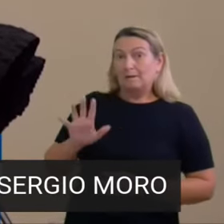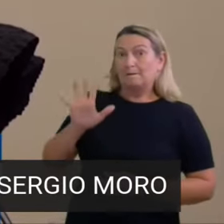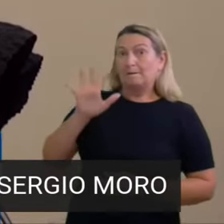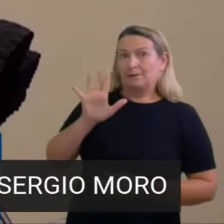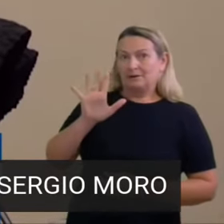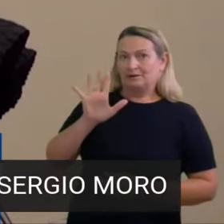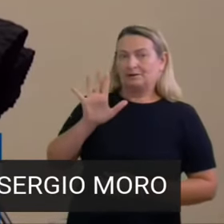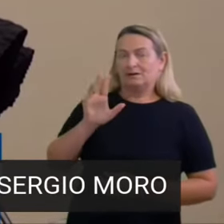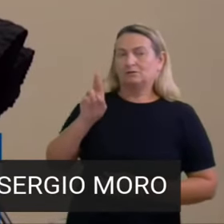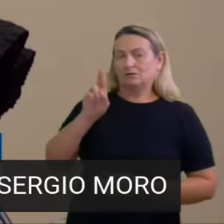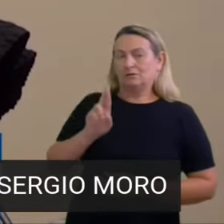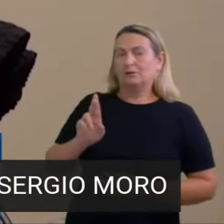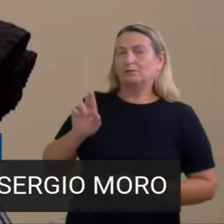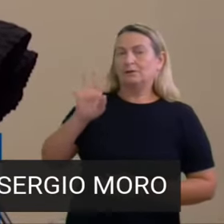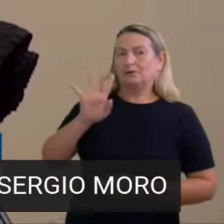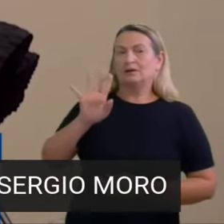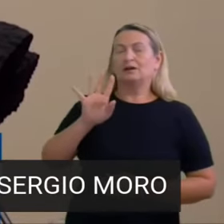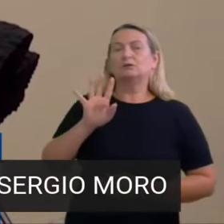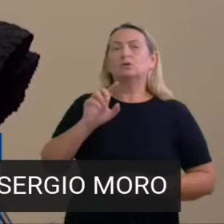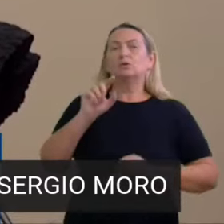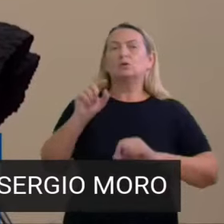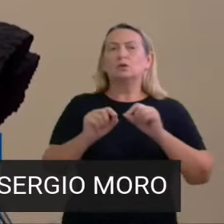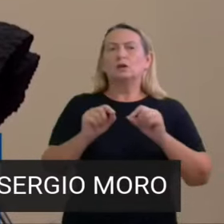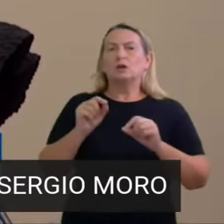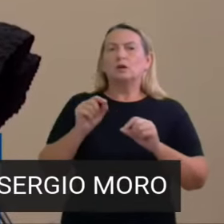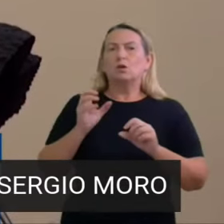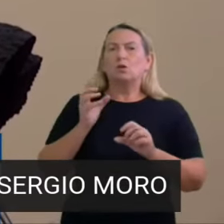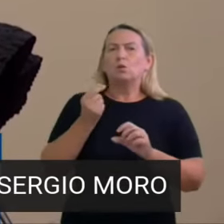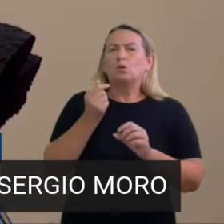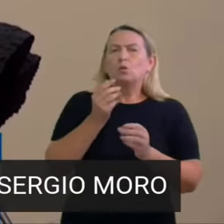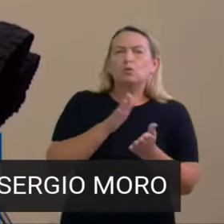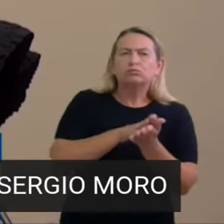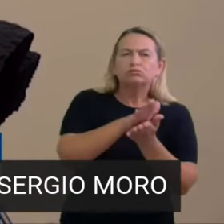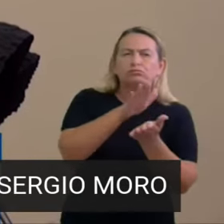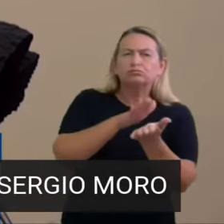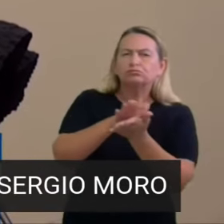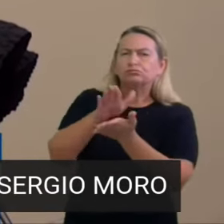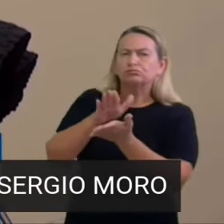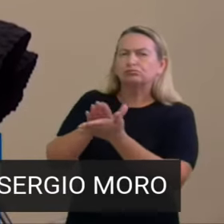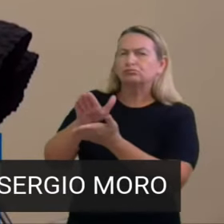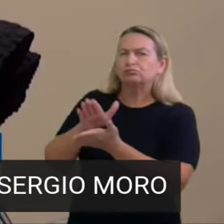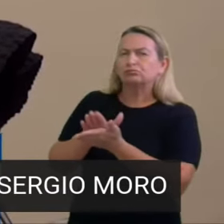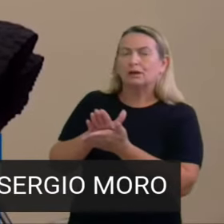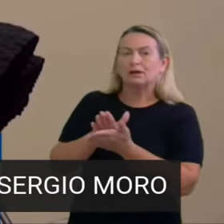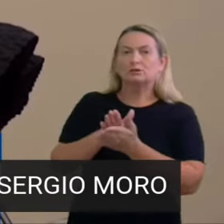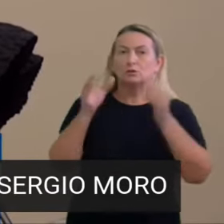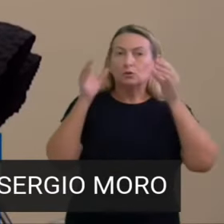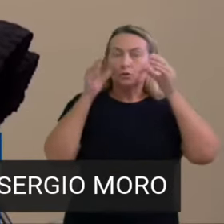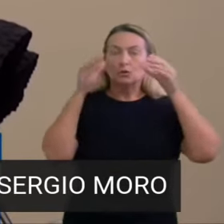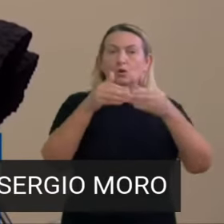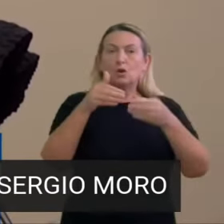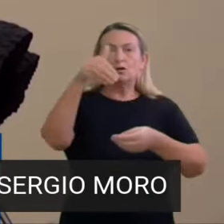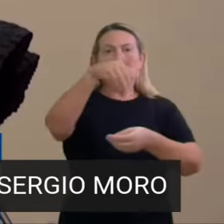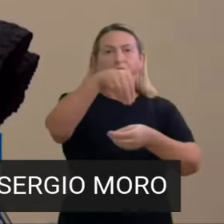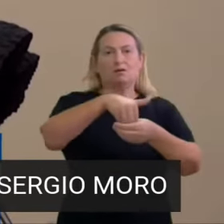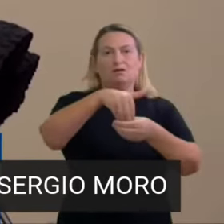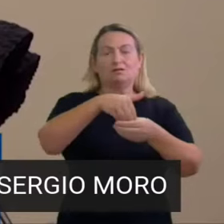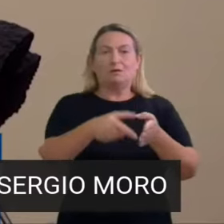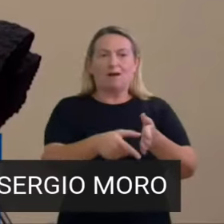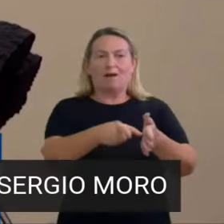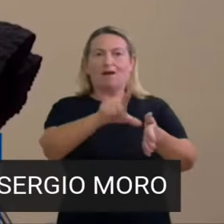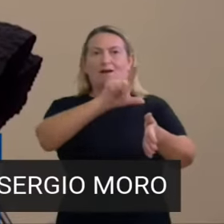representados realizaram enorme quantidade de gastos tipicamente eleitorais em pré-campanha.